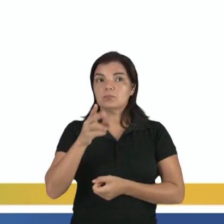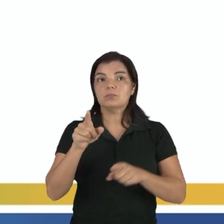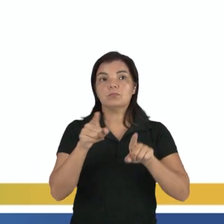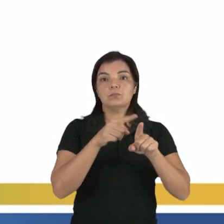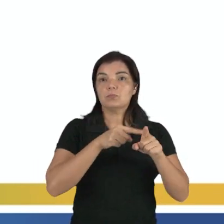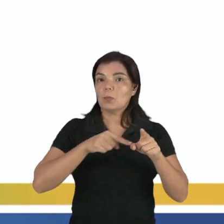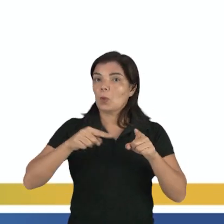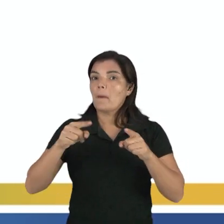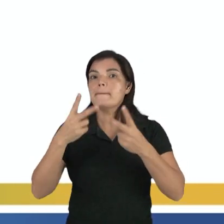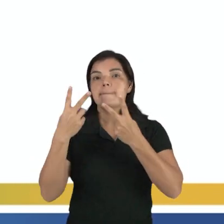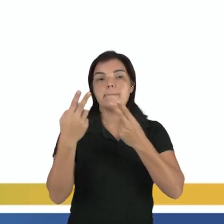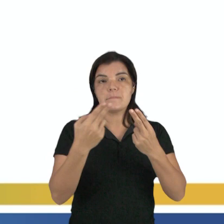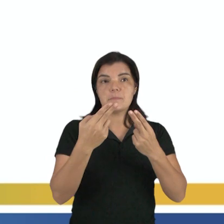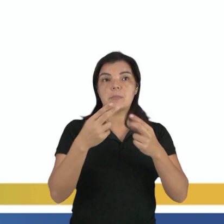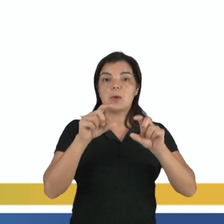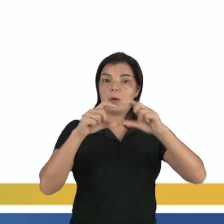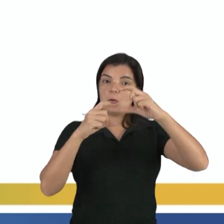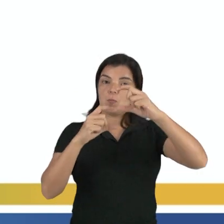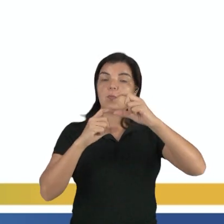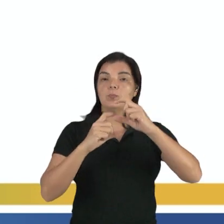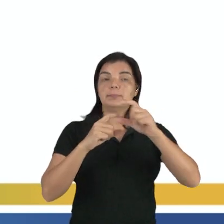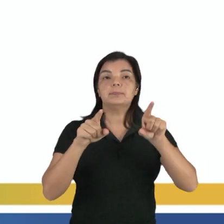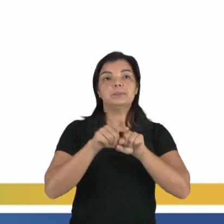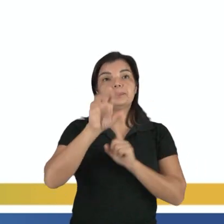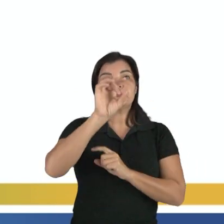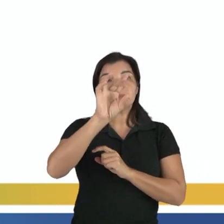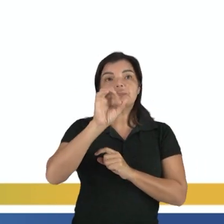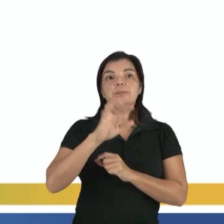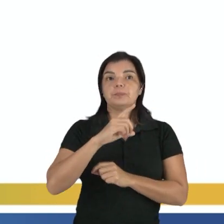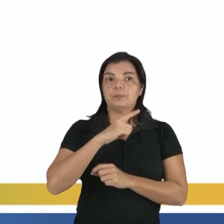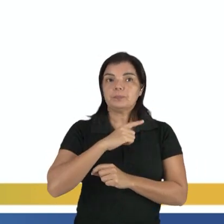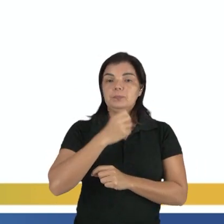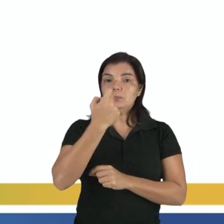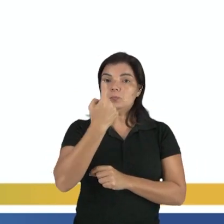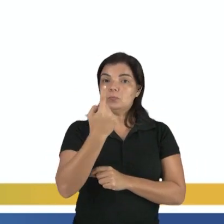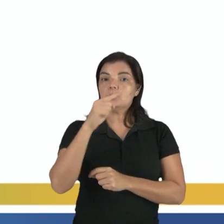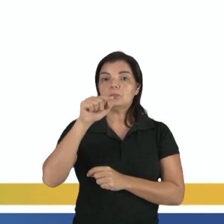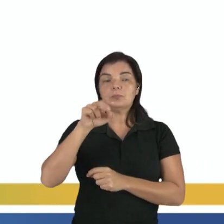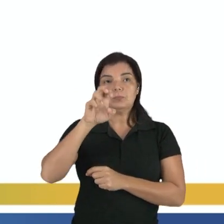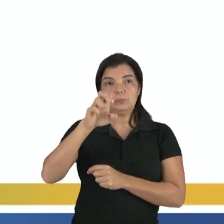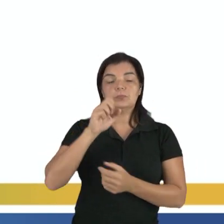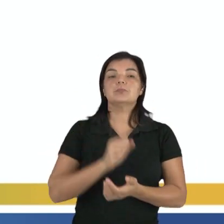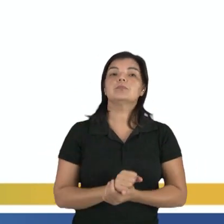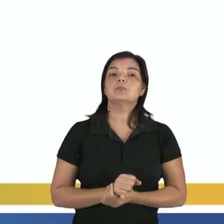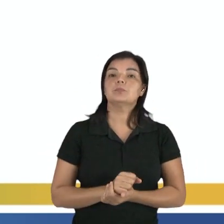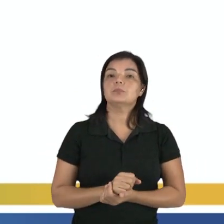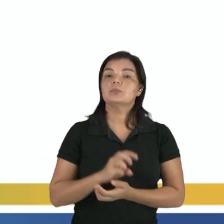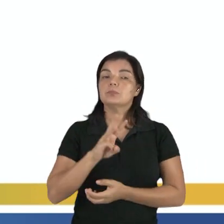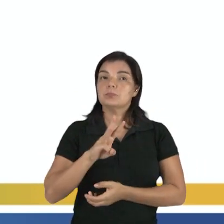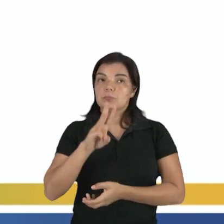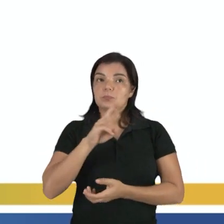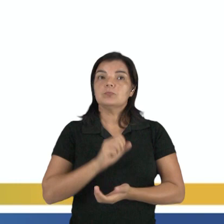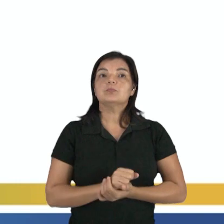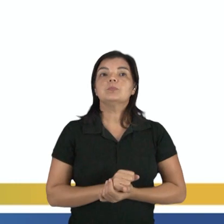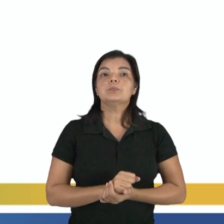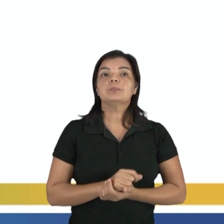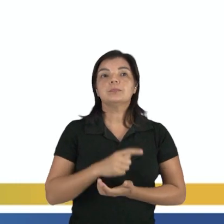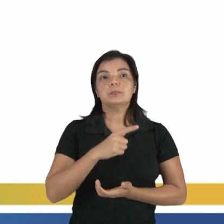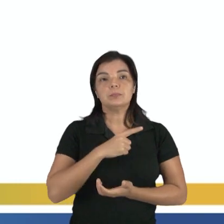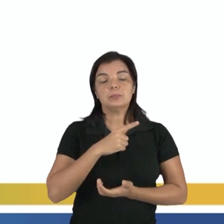filme as penas então com cada ontem 1,5 né volts de tensão